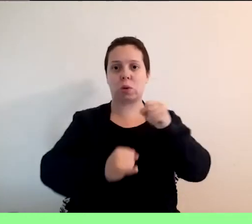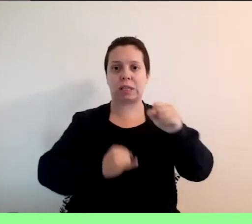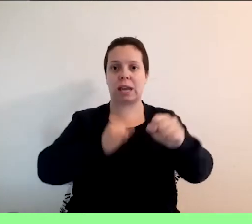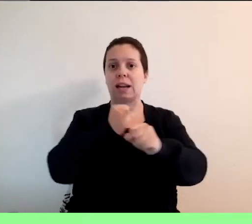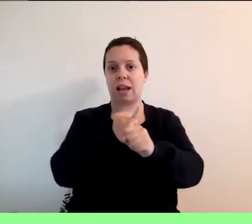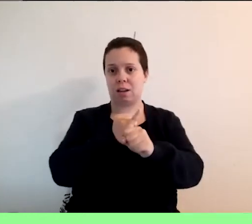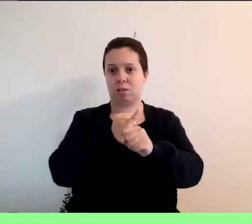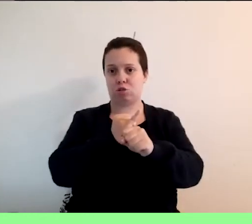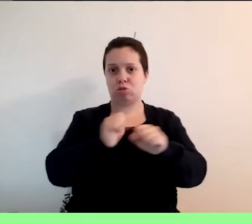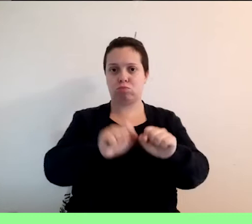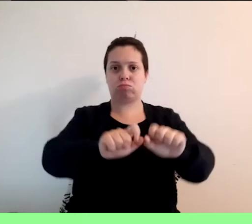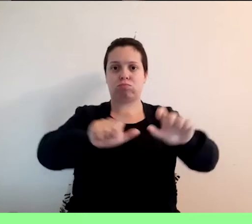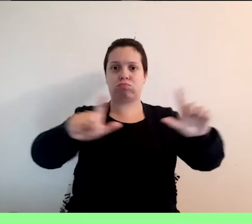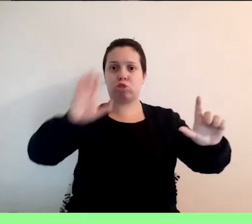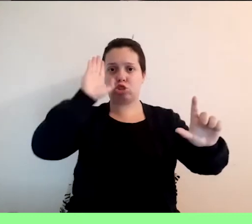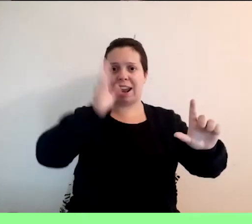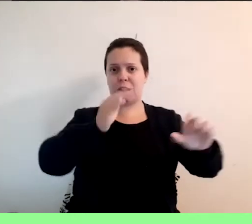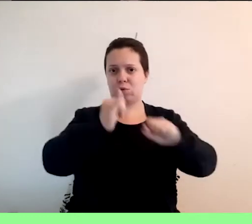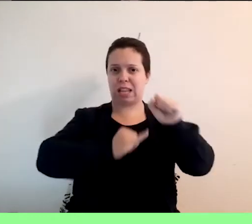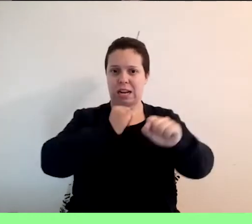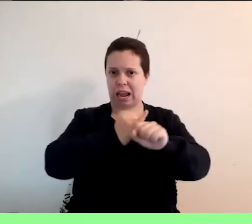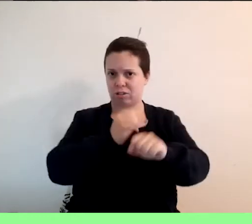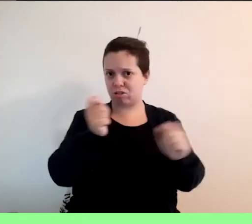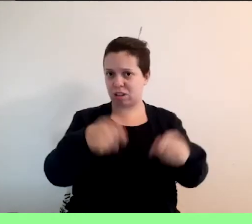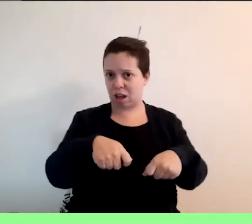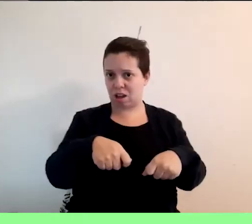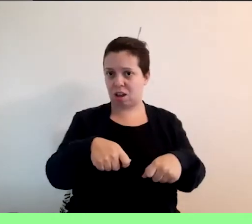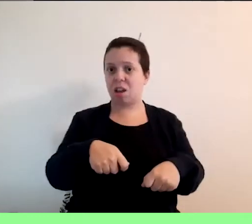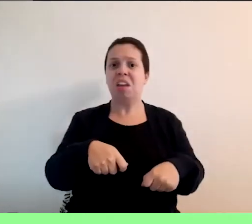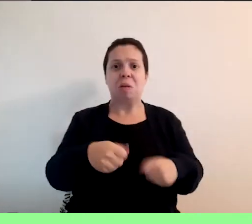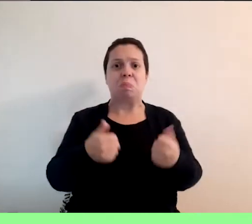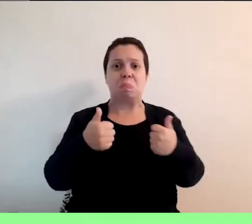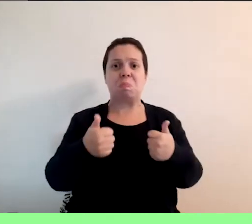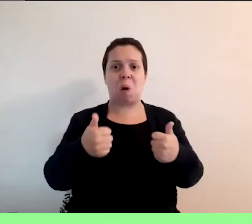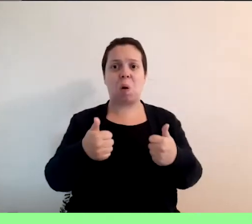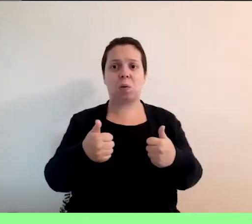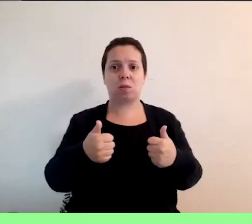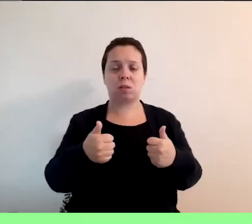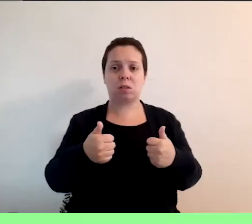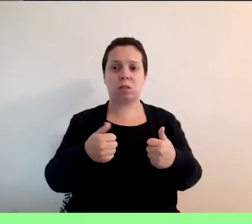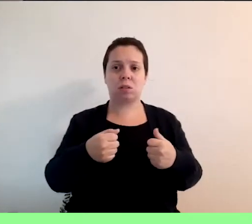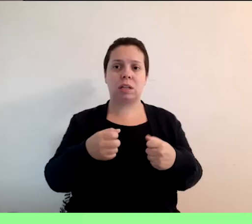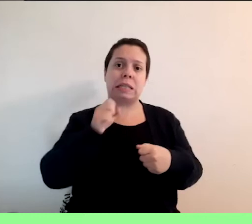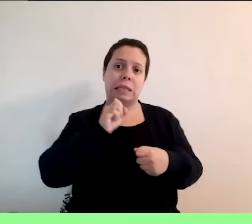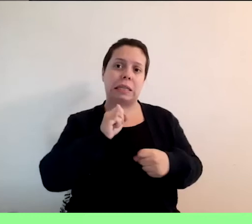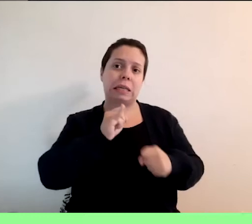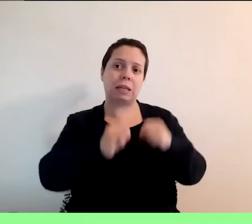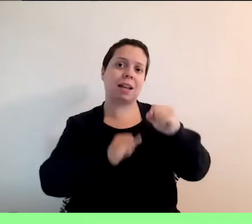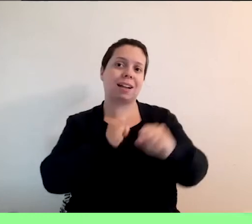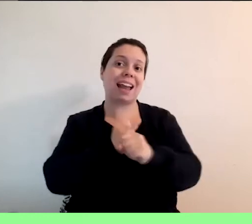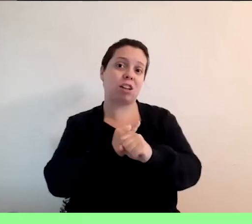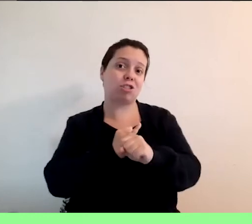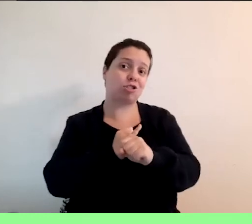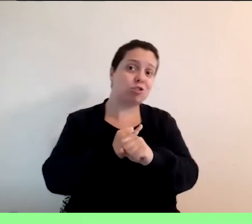na internet e ele funciona super bem, como a internet razoavelmente rápida,